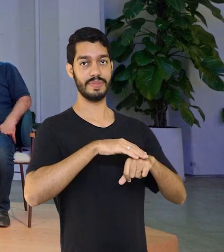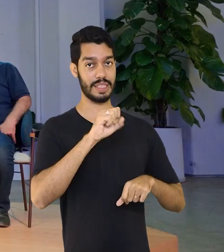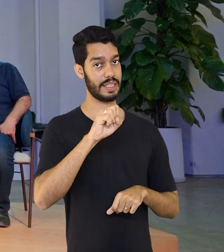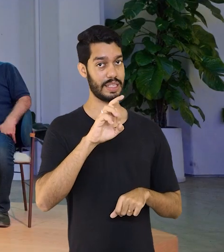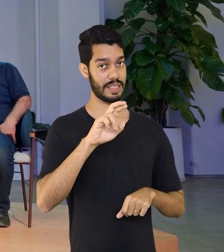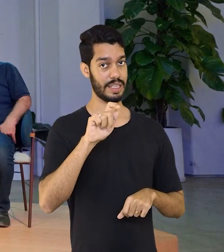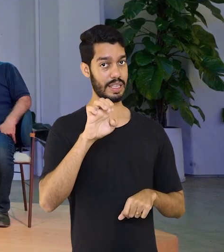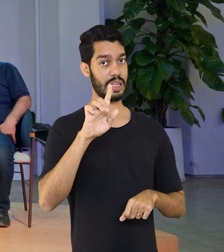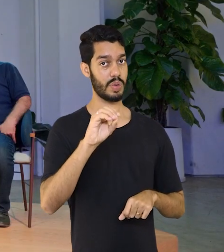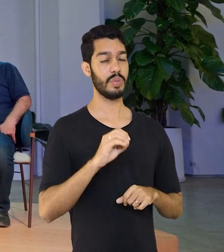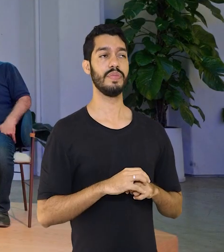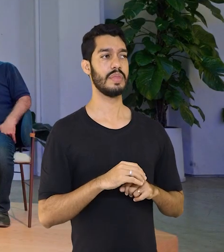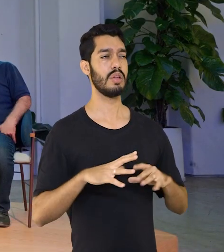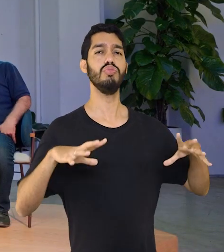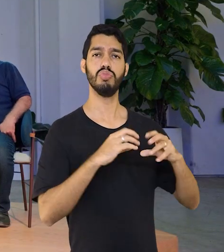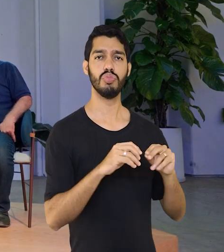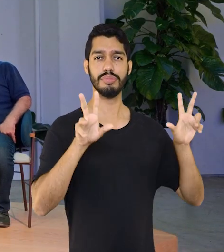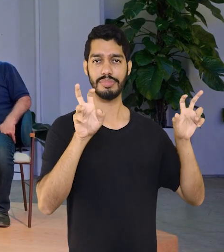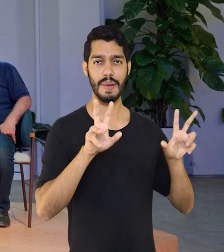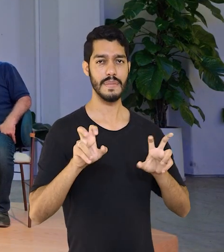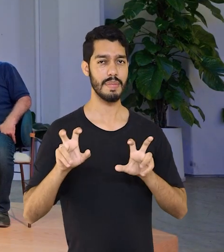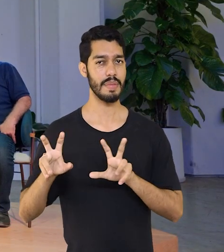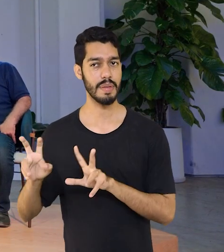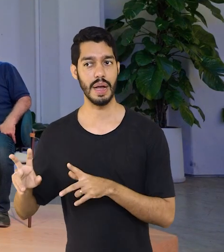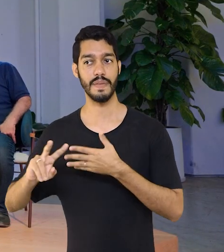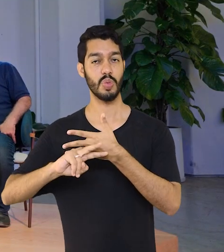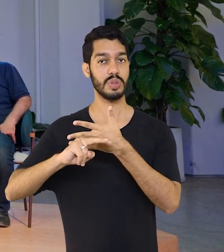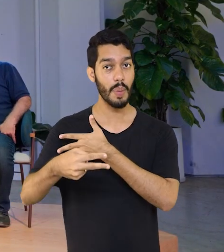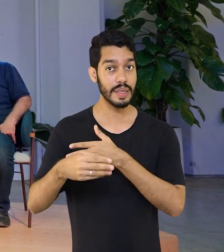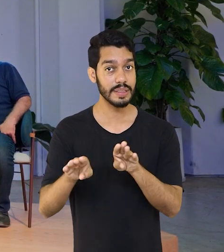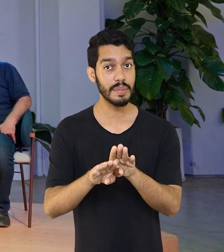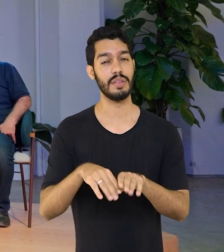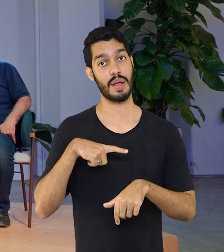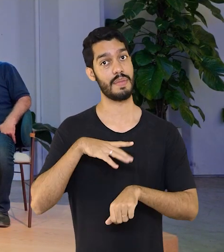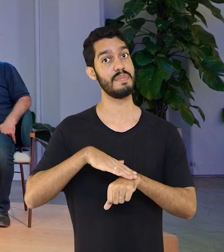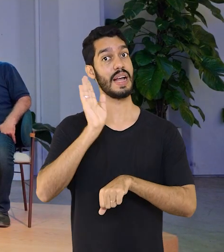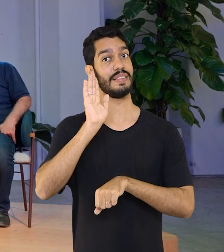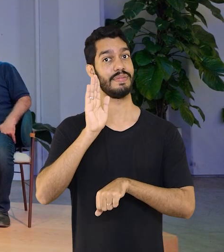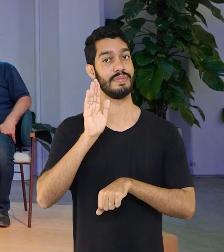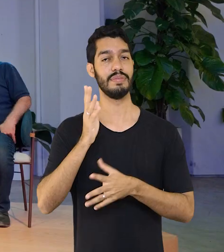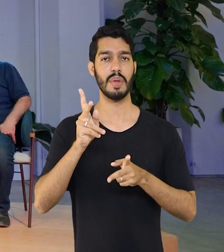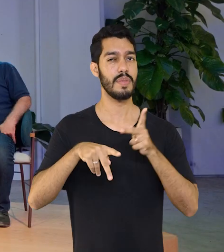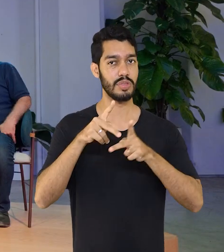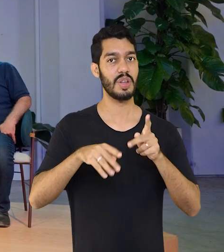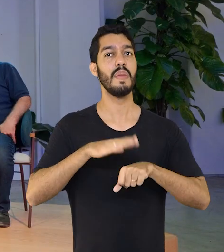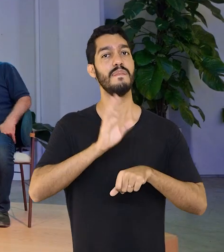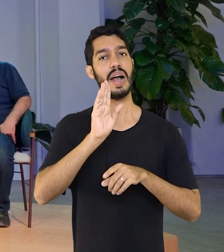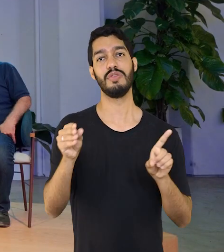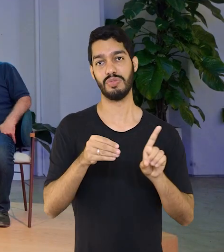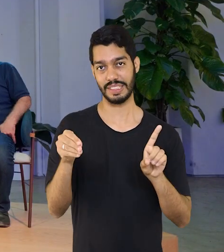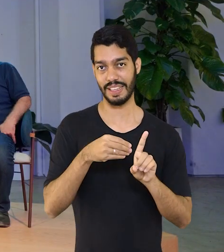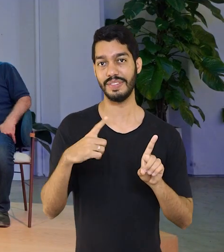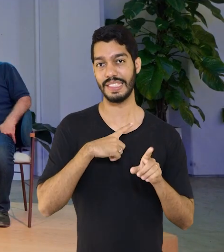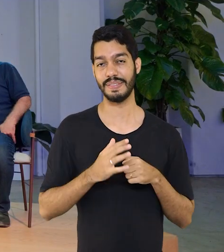com o Sérgio antes, todas essas medidas, todas essas questões, as consequências são maiores em populações que